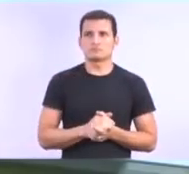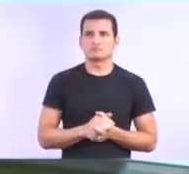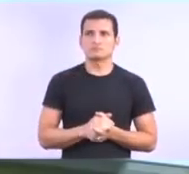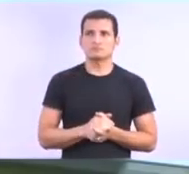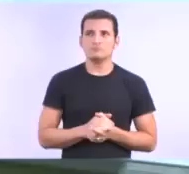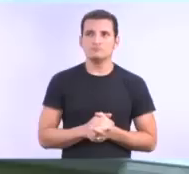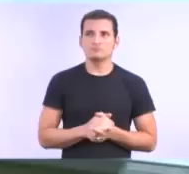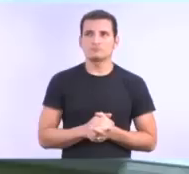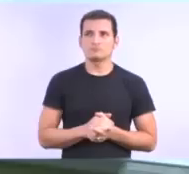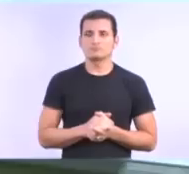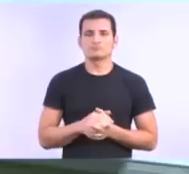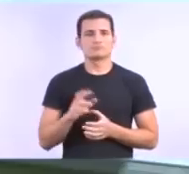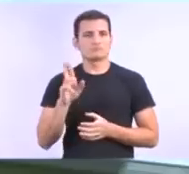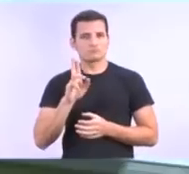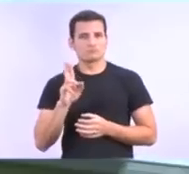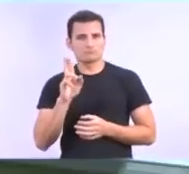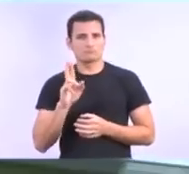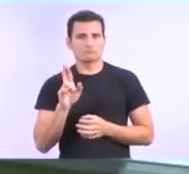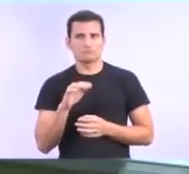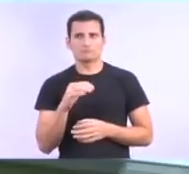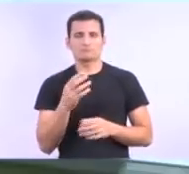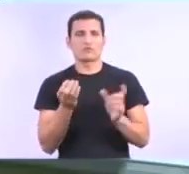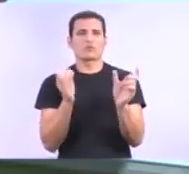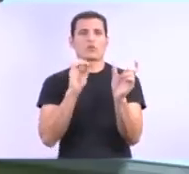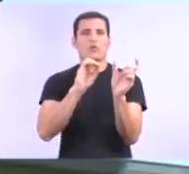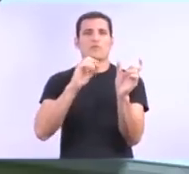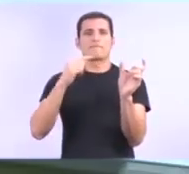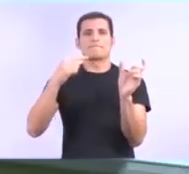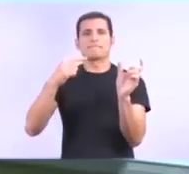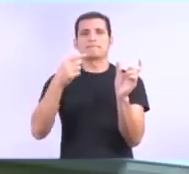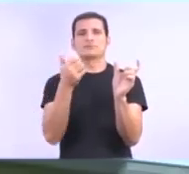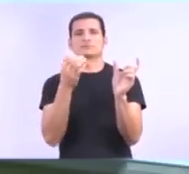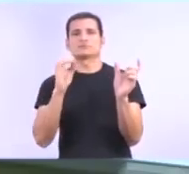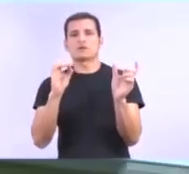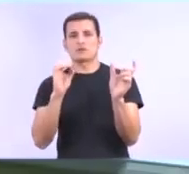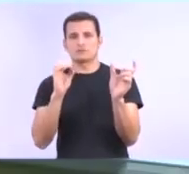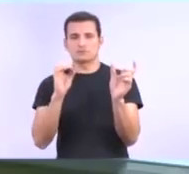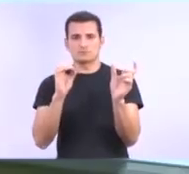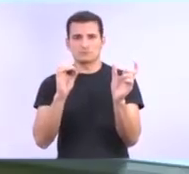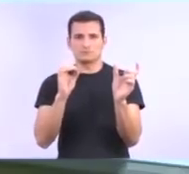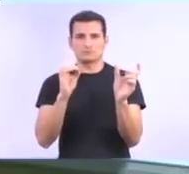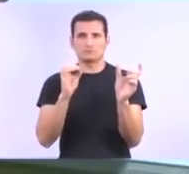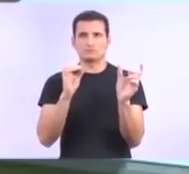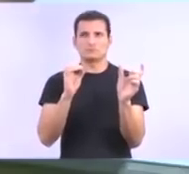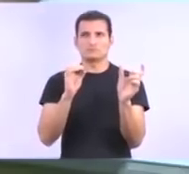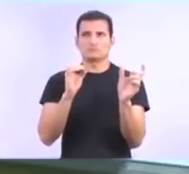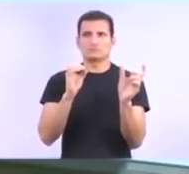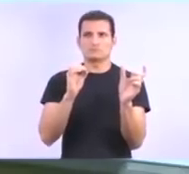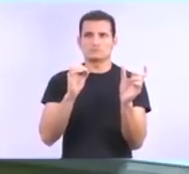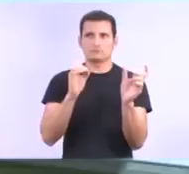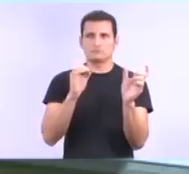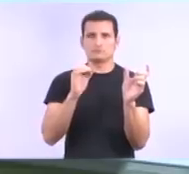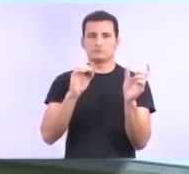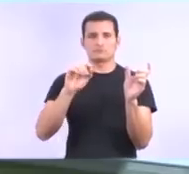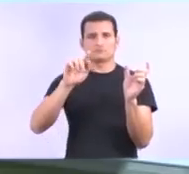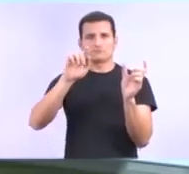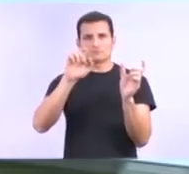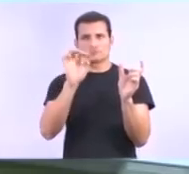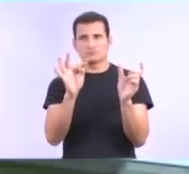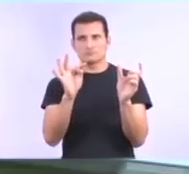o analista, o usuário, sem querer colocou menos 10 no valor do produto. O guarda-costas vai chegar aquele